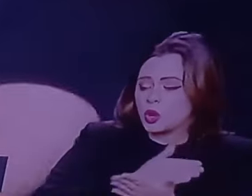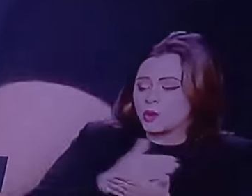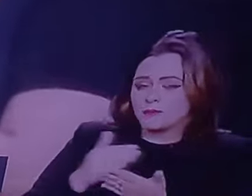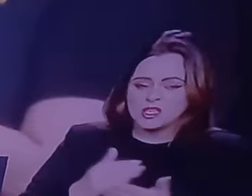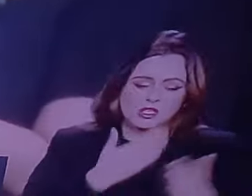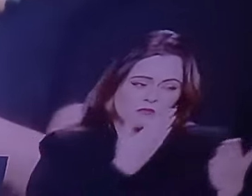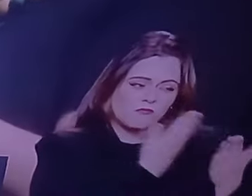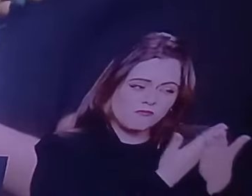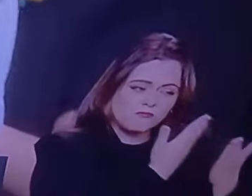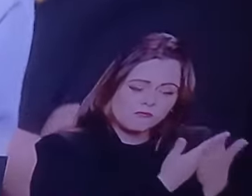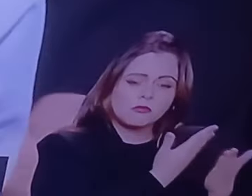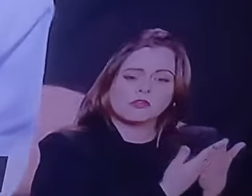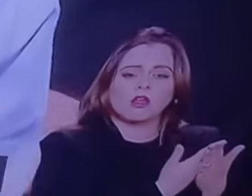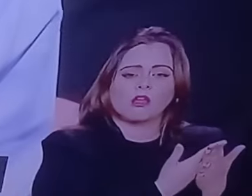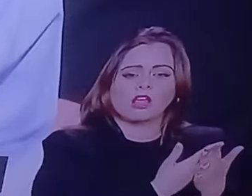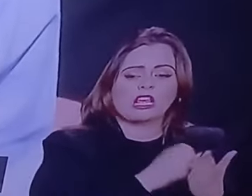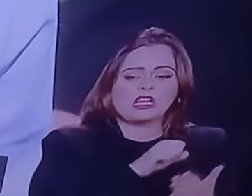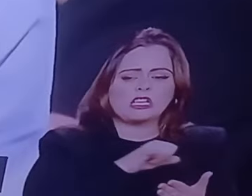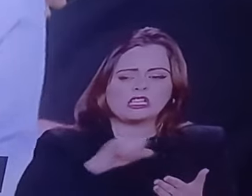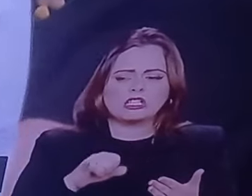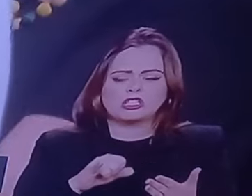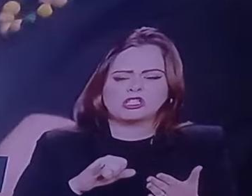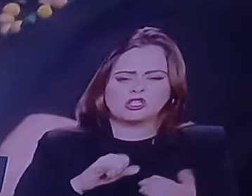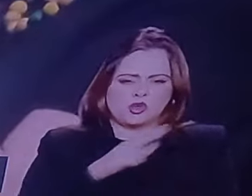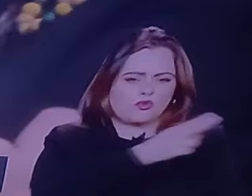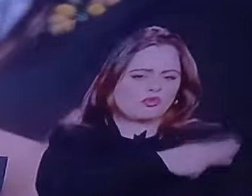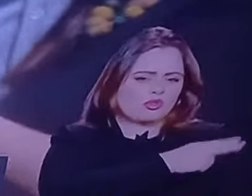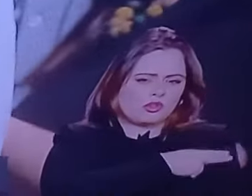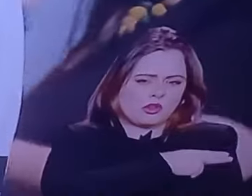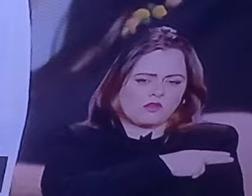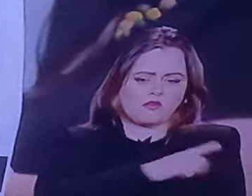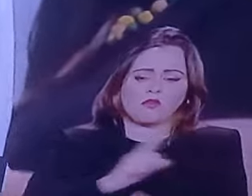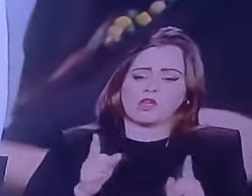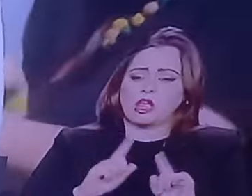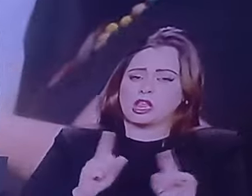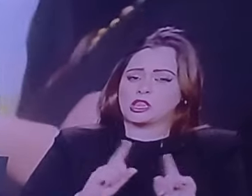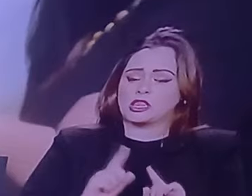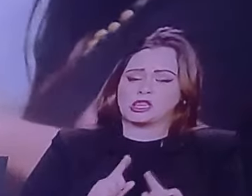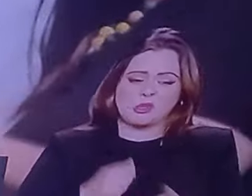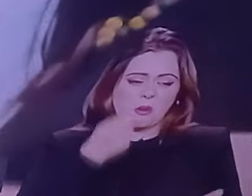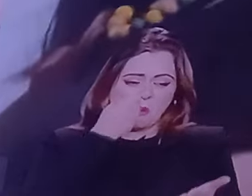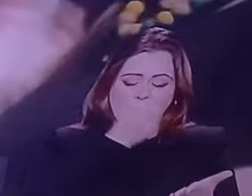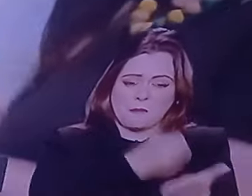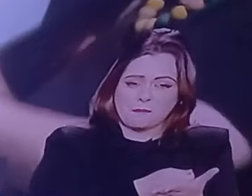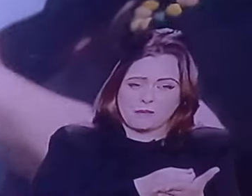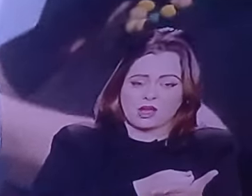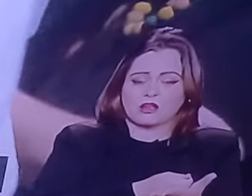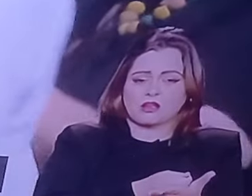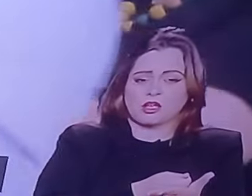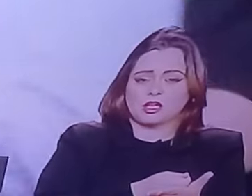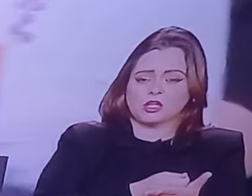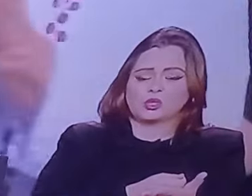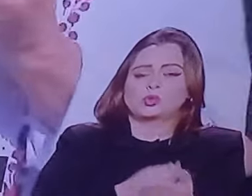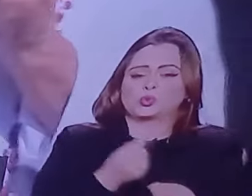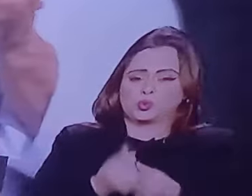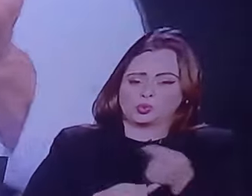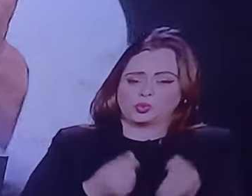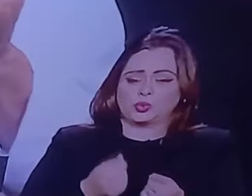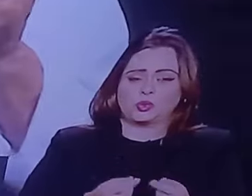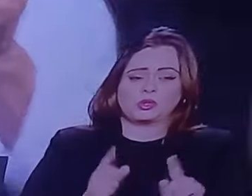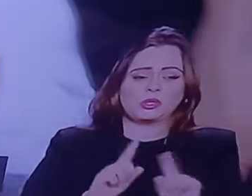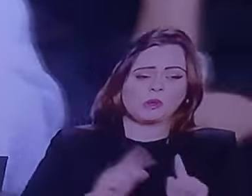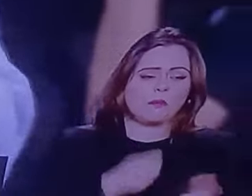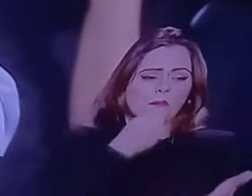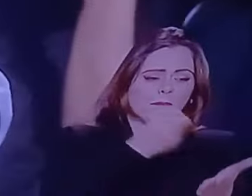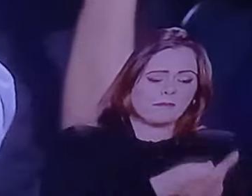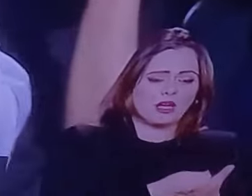estudar se o patrão não paga imposto de renda sobre o lucro, se o patrão não paga imposto de